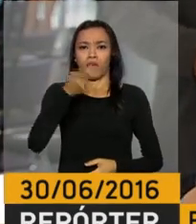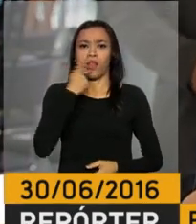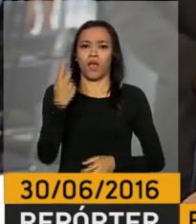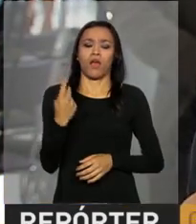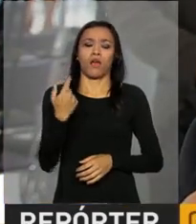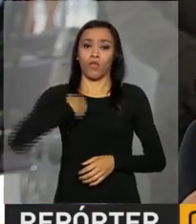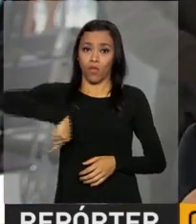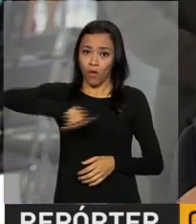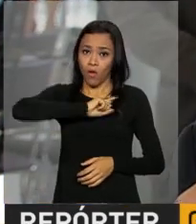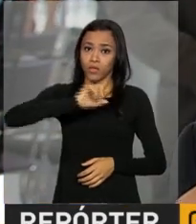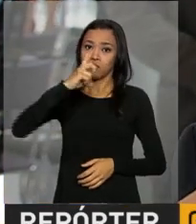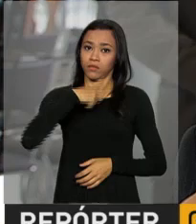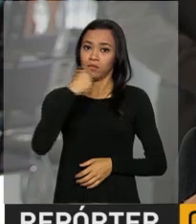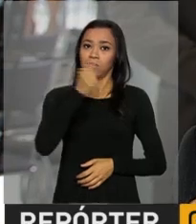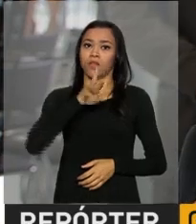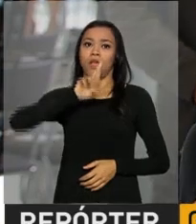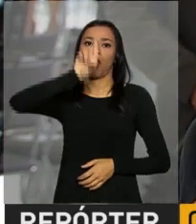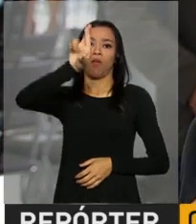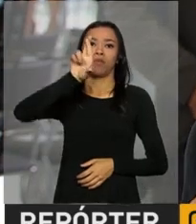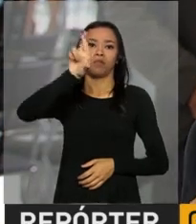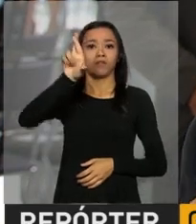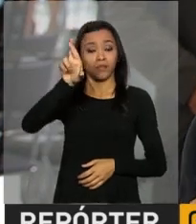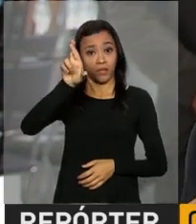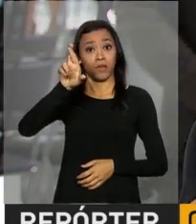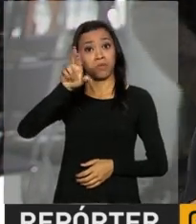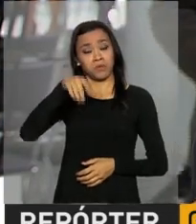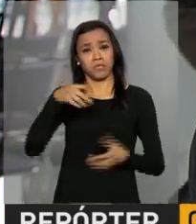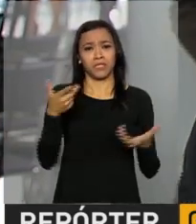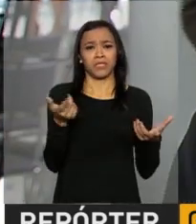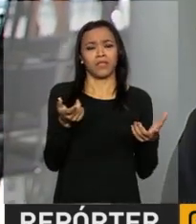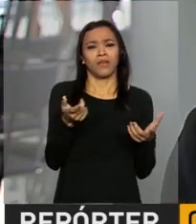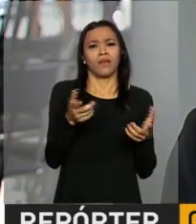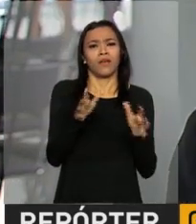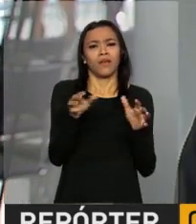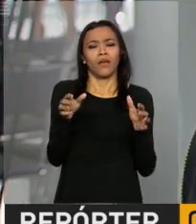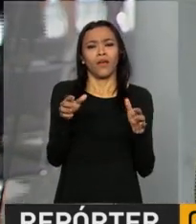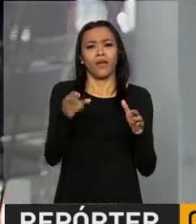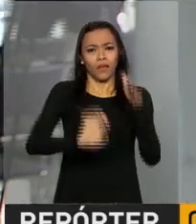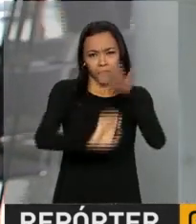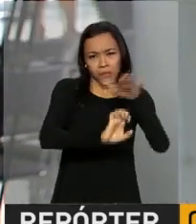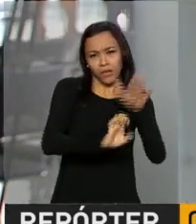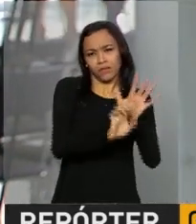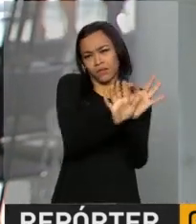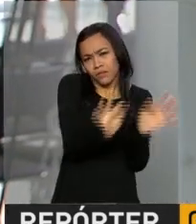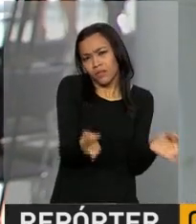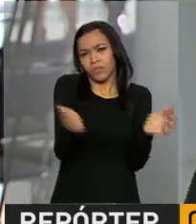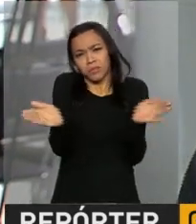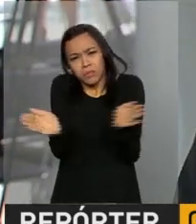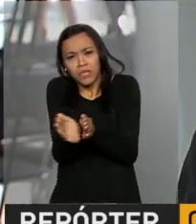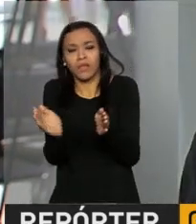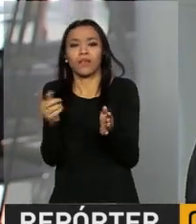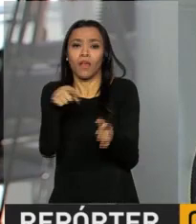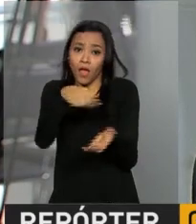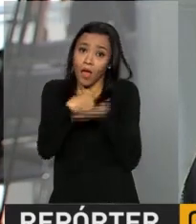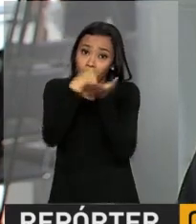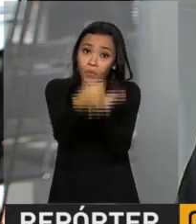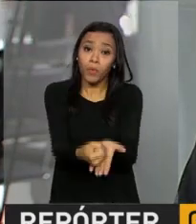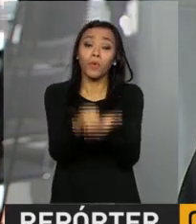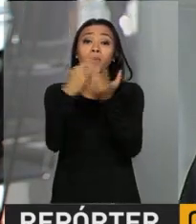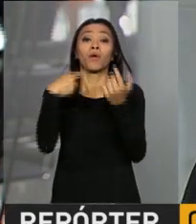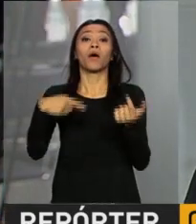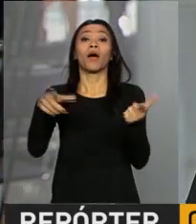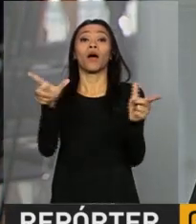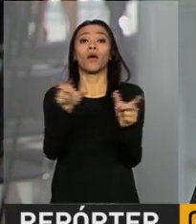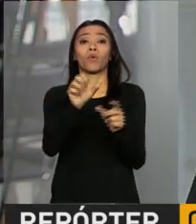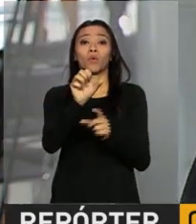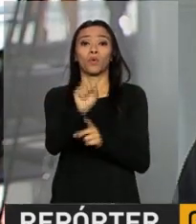nós que representamos eh tanto as micro pequenas e médias empresas é o apoio ao super simples a essa proposta